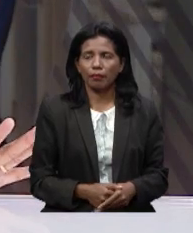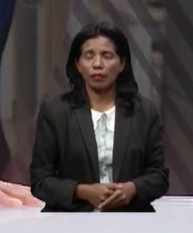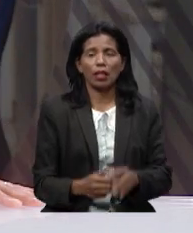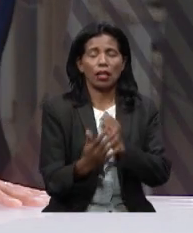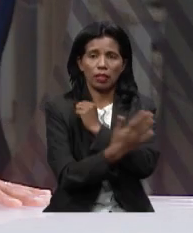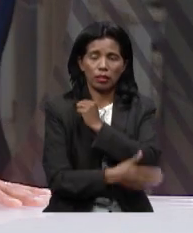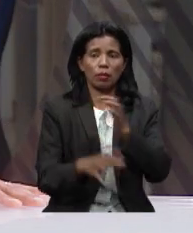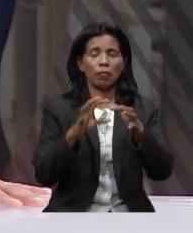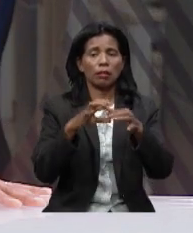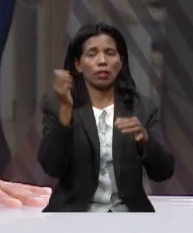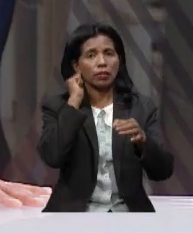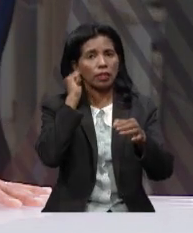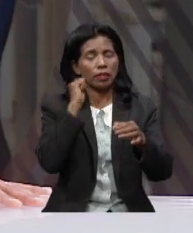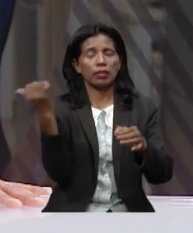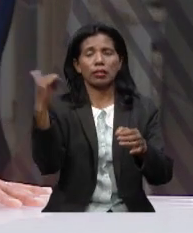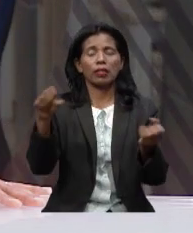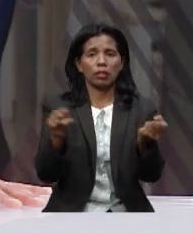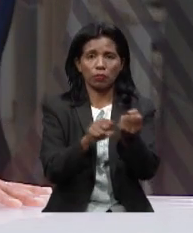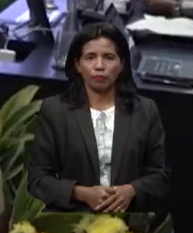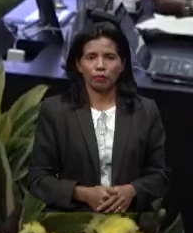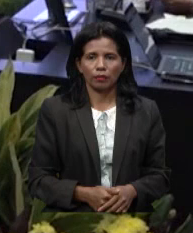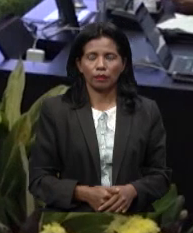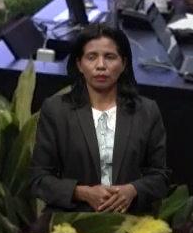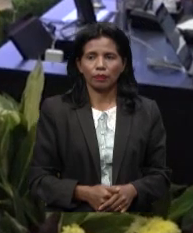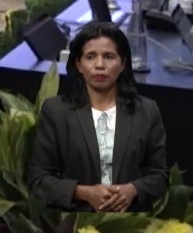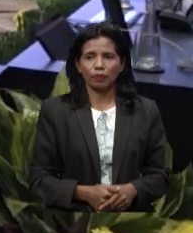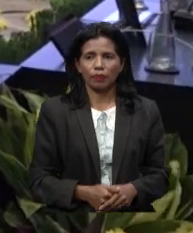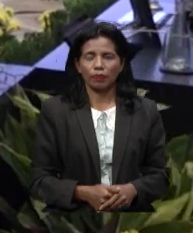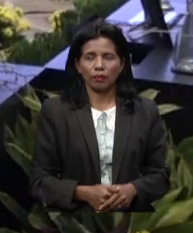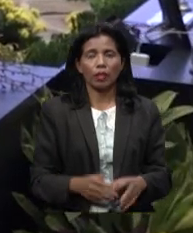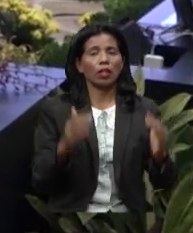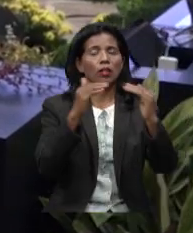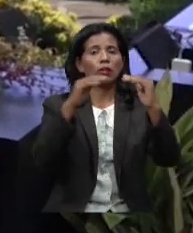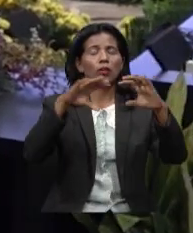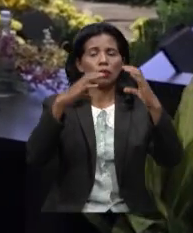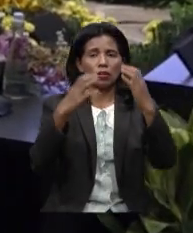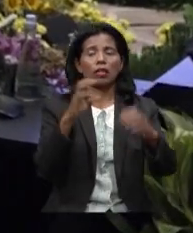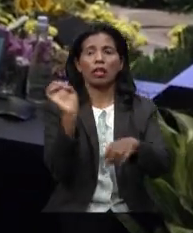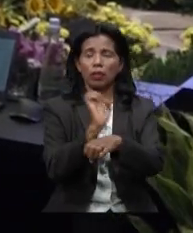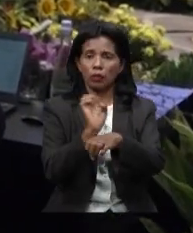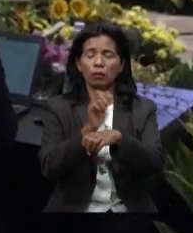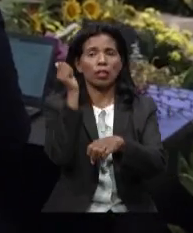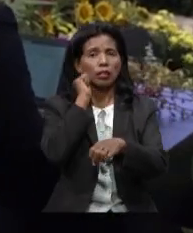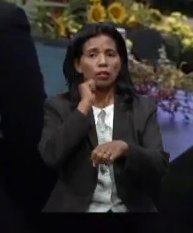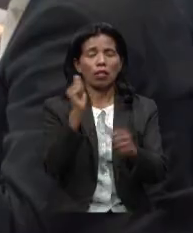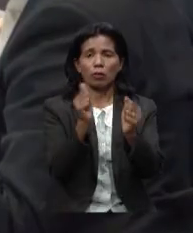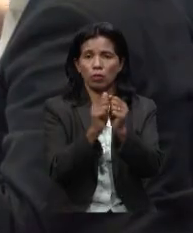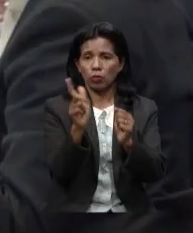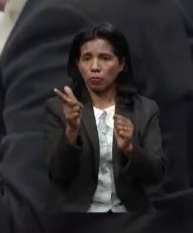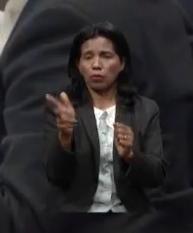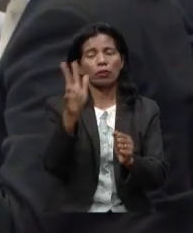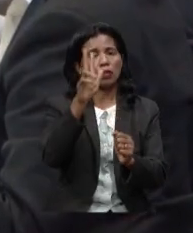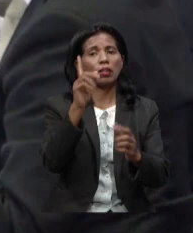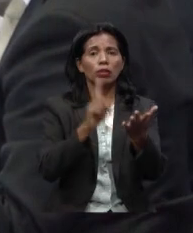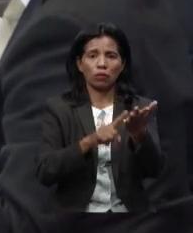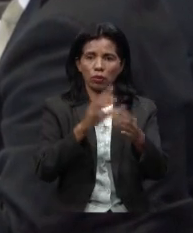Nação-membro ASEAN-CIRA apoia Timor-Leste em adesão. A foi em reunião com o Conselho Comunidade Econômica ASEAN, Bralar Wano Resintolo, onde discute